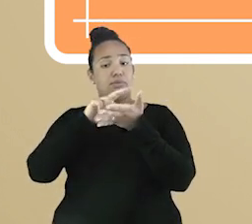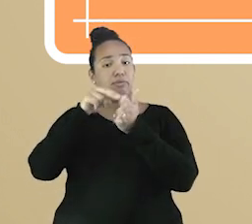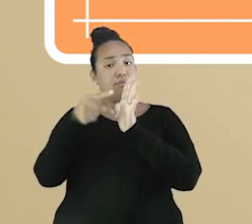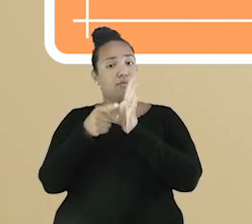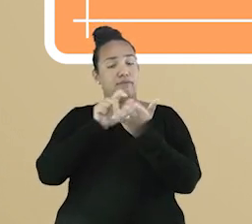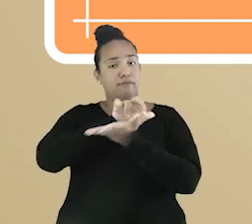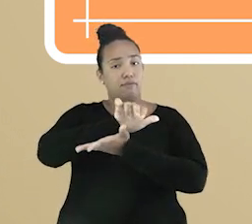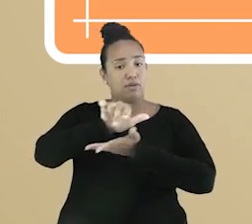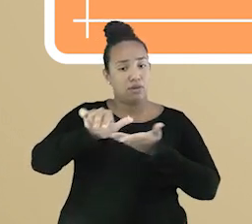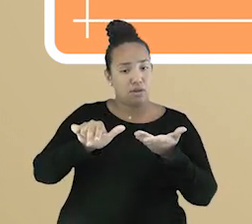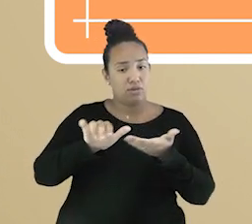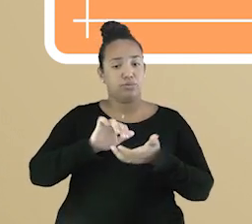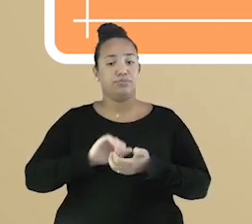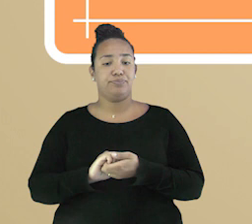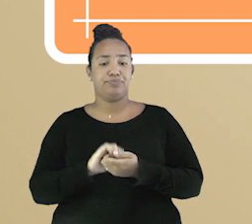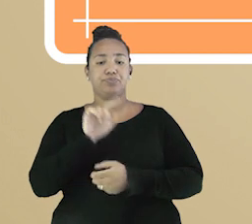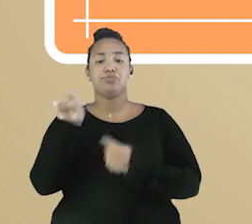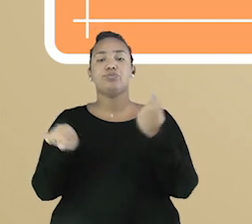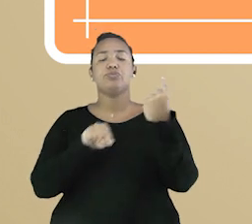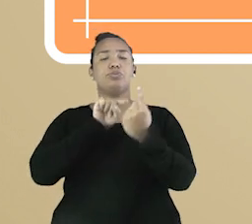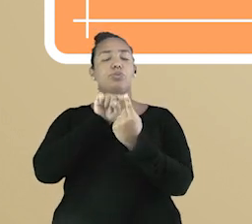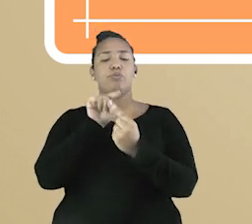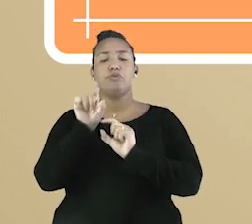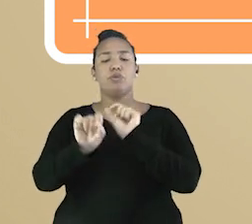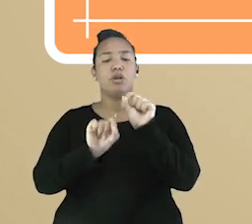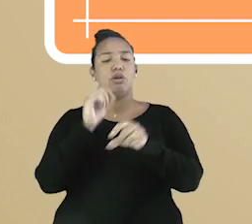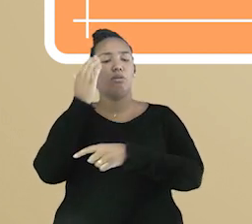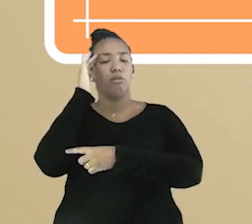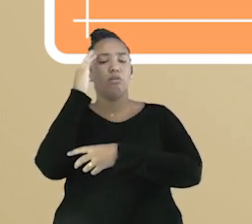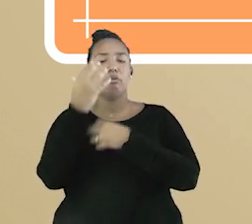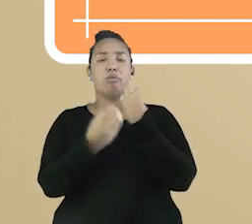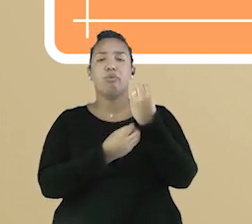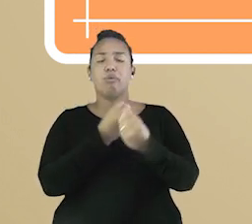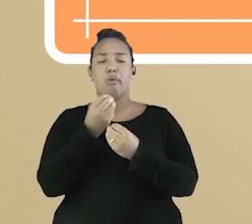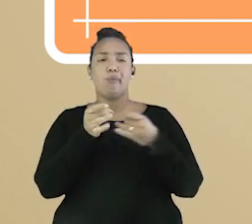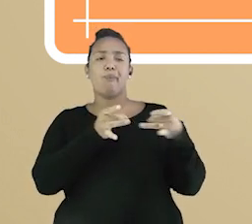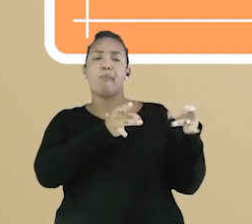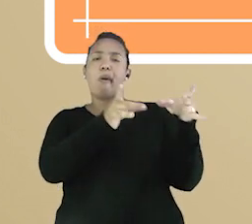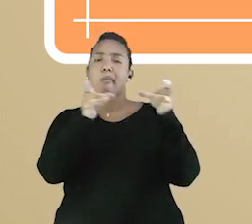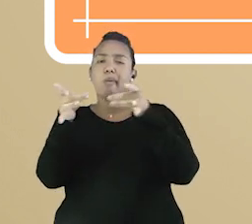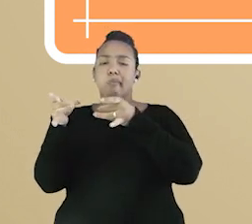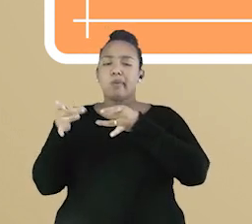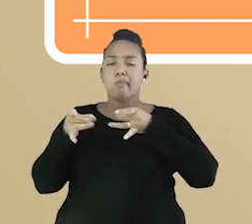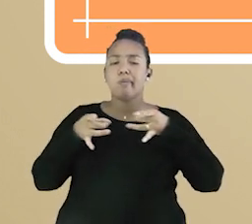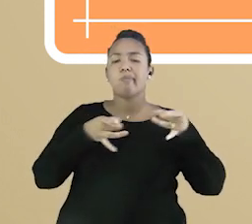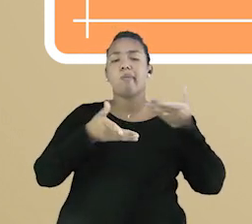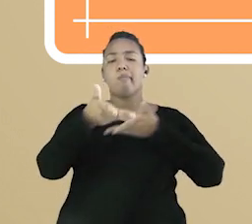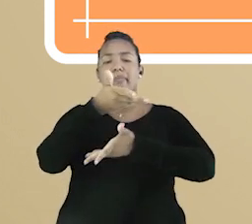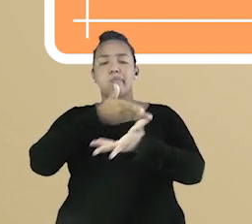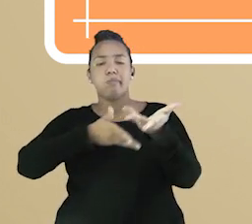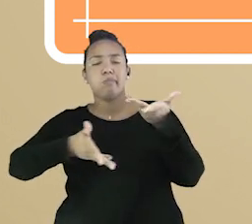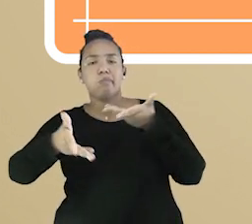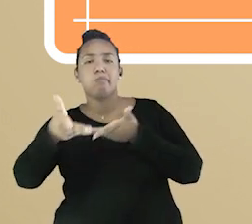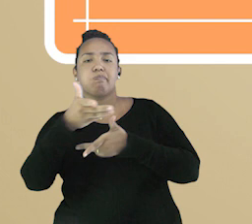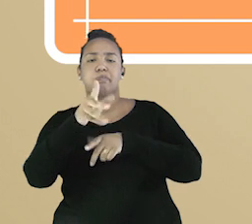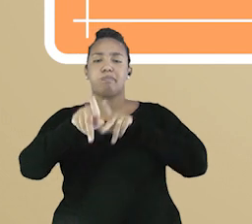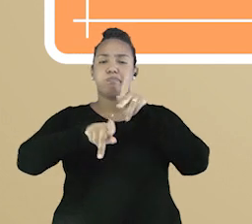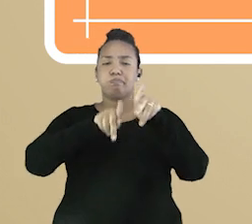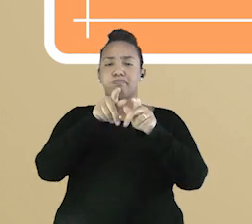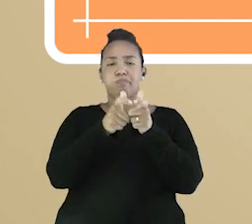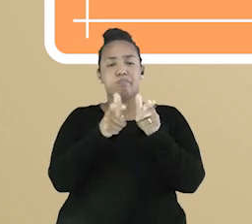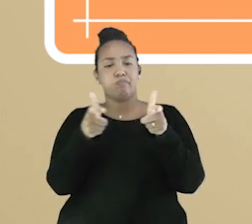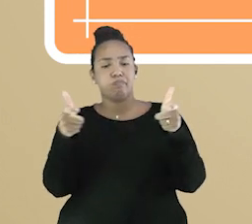significados. E tem como objetivo compreender a expansão comercial e urbana ocorridas durante a Idade Média